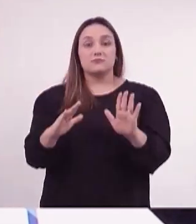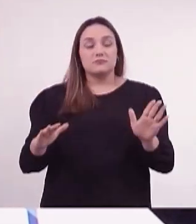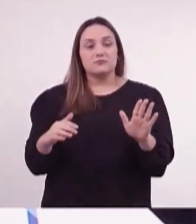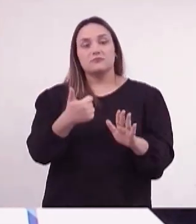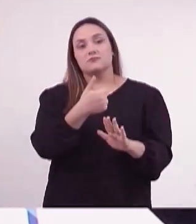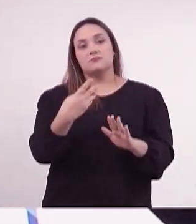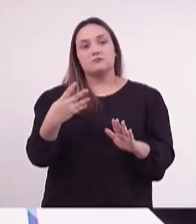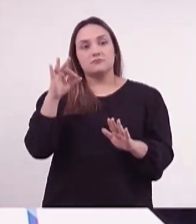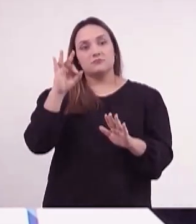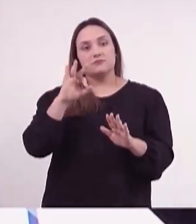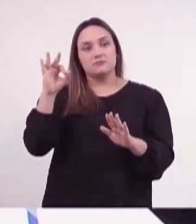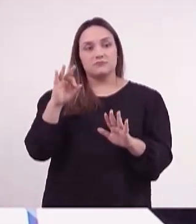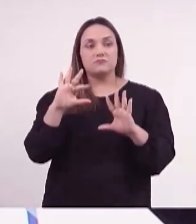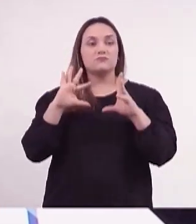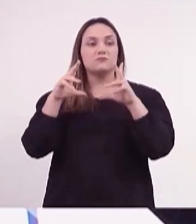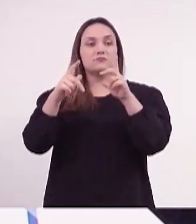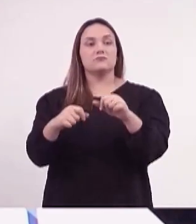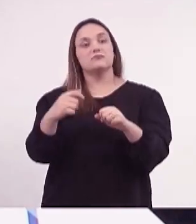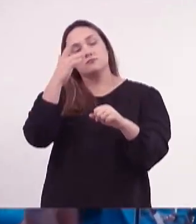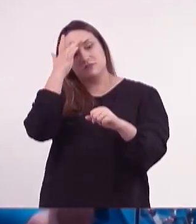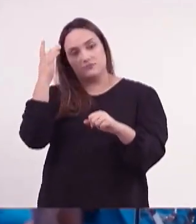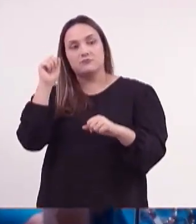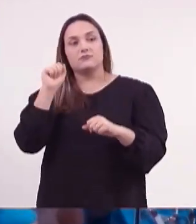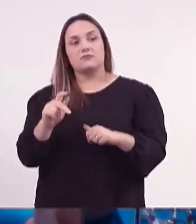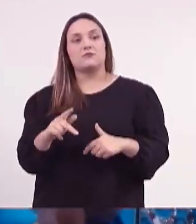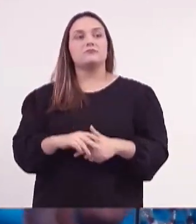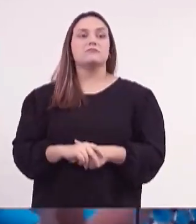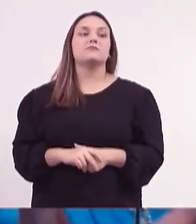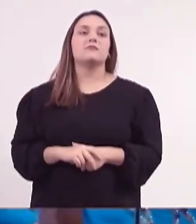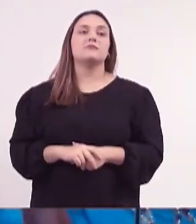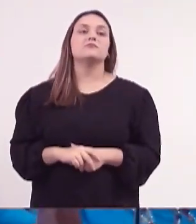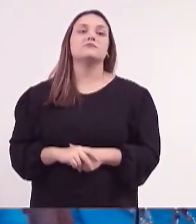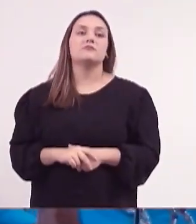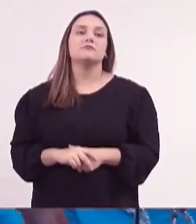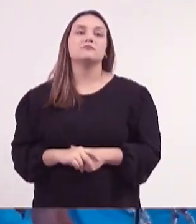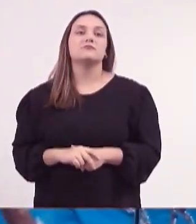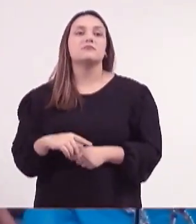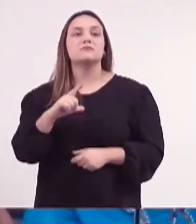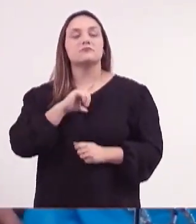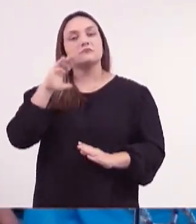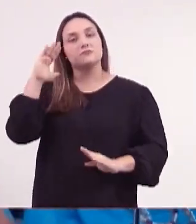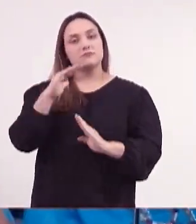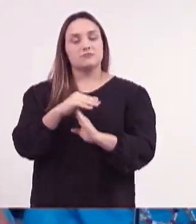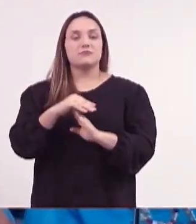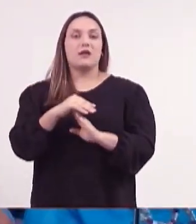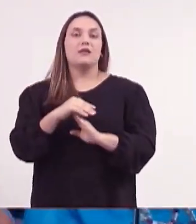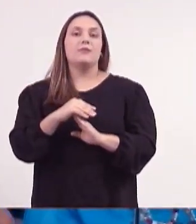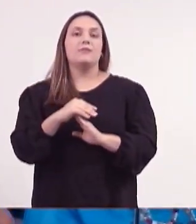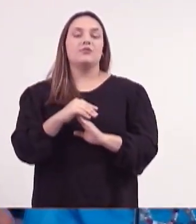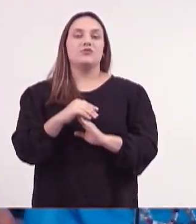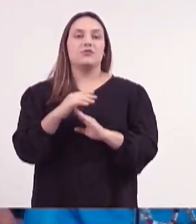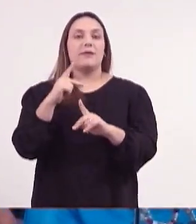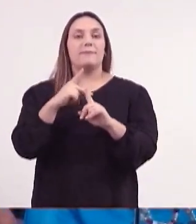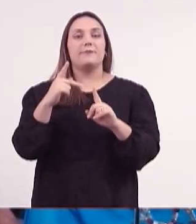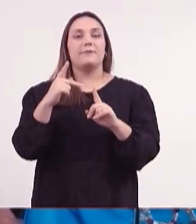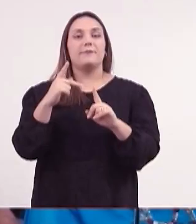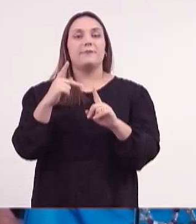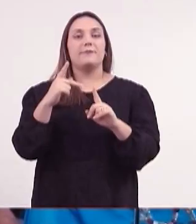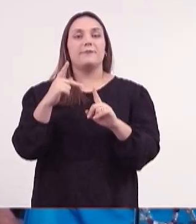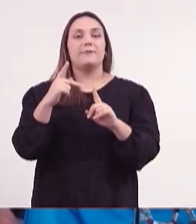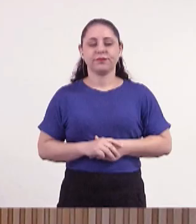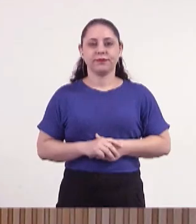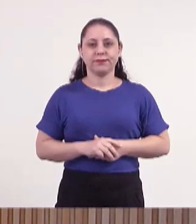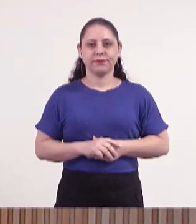dos 14% para todos, né, que ganham até o teto da Previdência Social. Esse é o nosso objetivo.